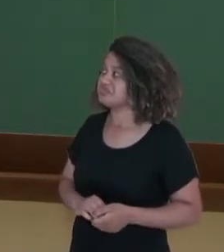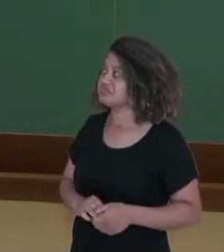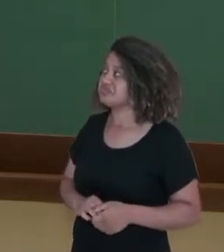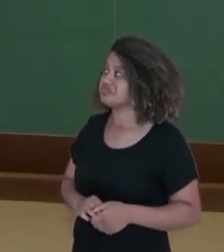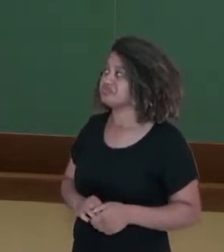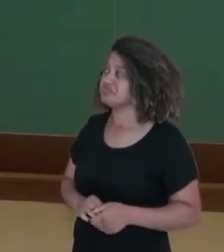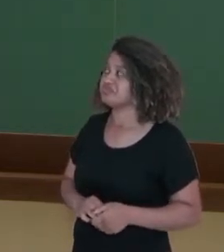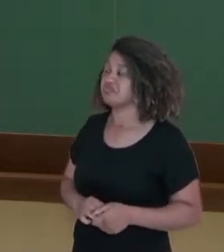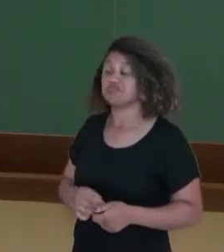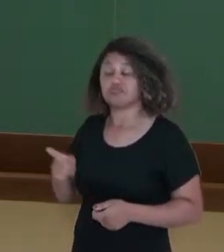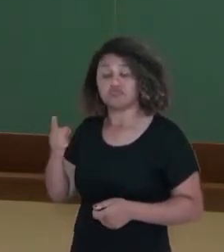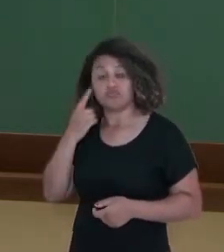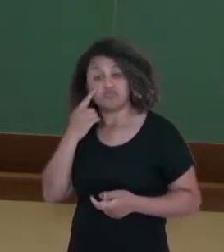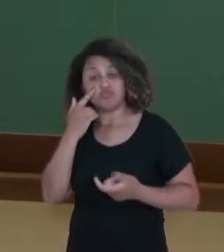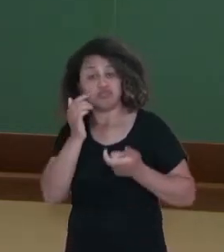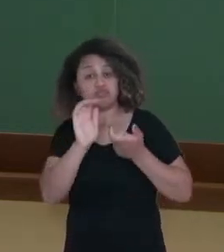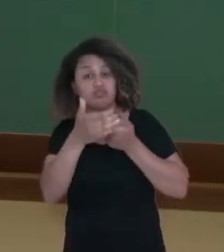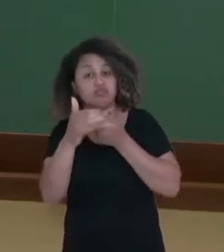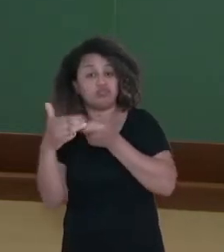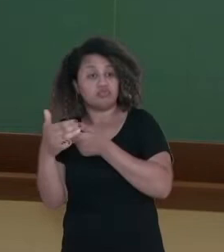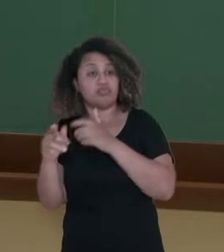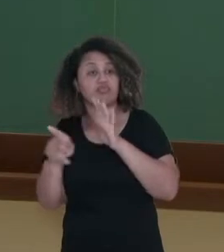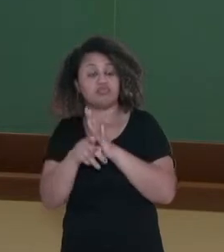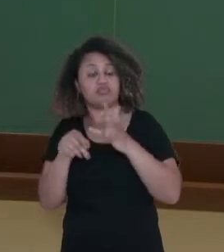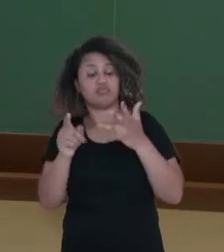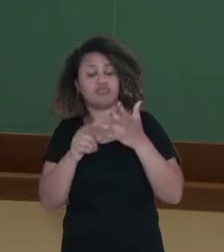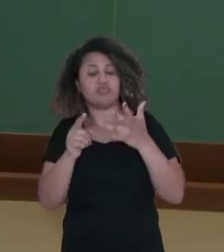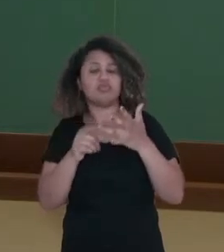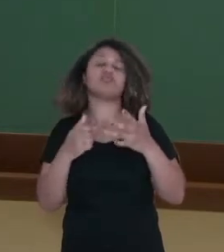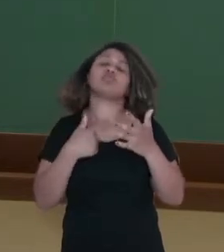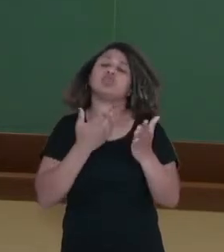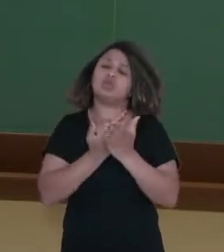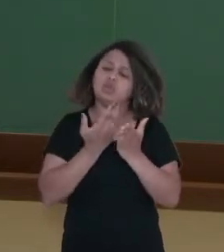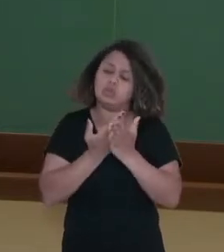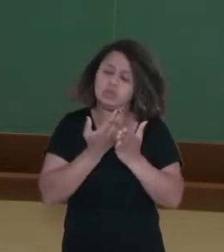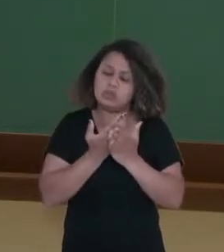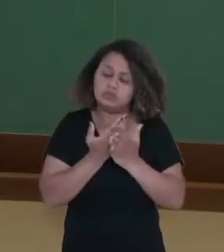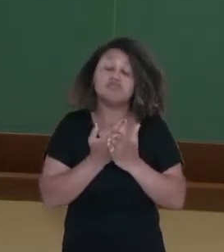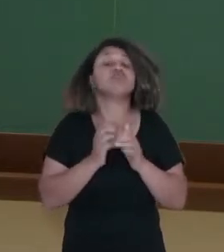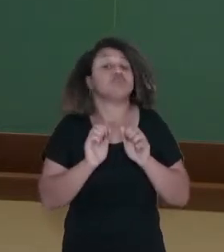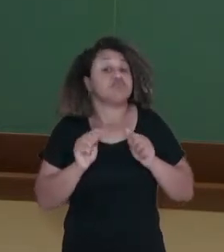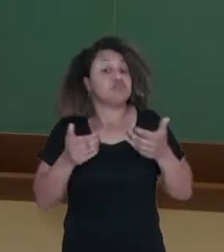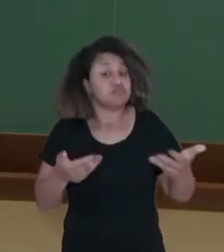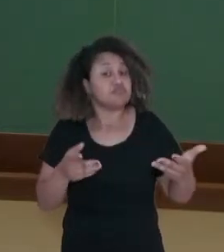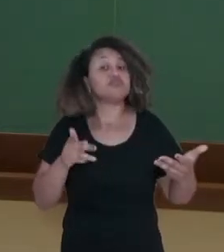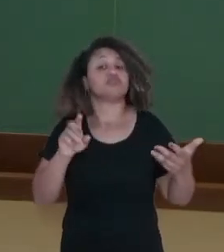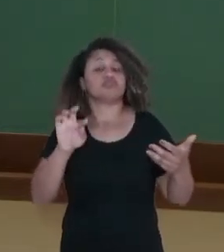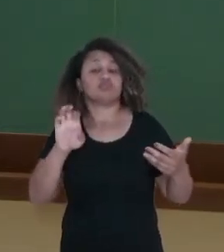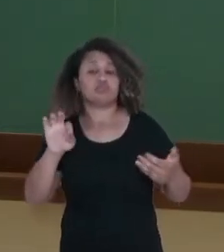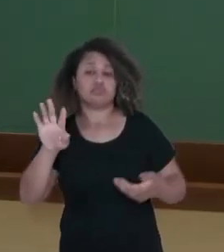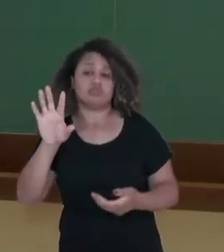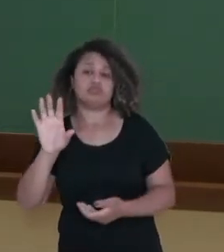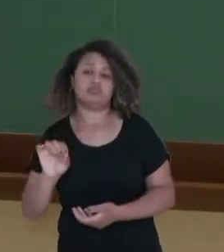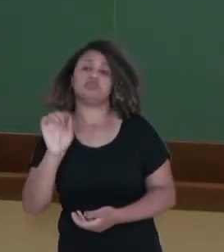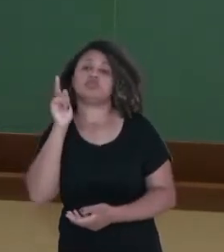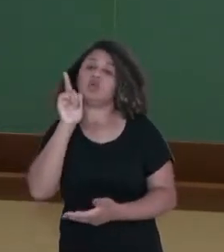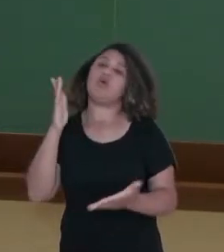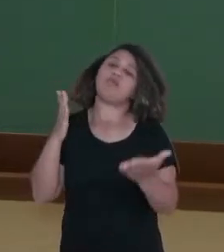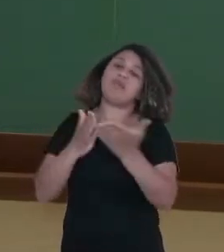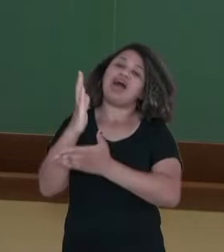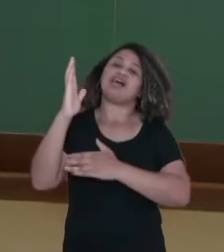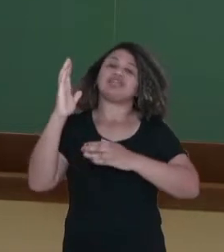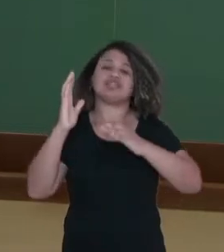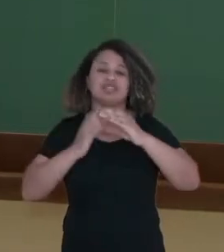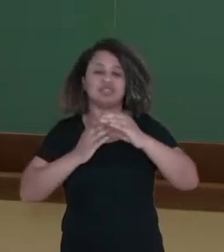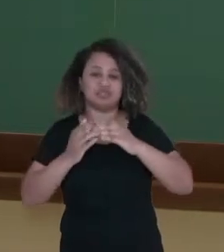seguinte, por isso, portanto. Então, vou concluir uma ideia. Estudei muito, portanto, passei no concurso. Olha, estou